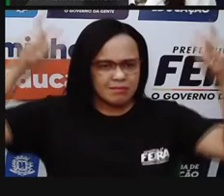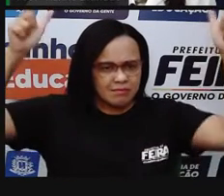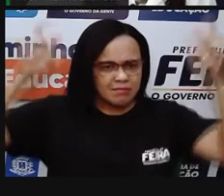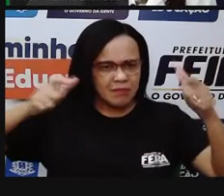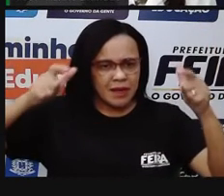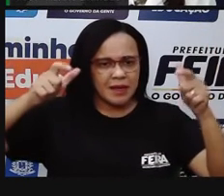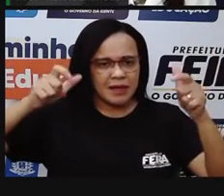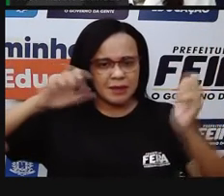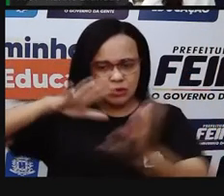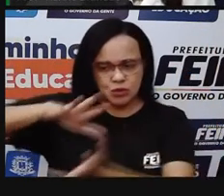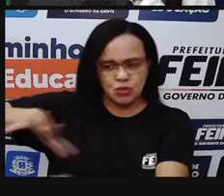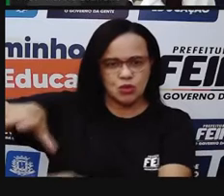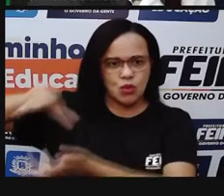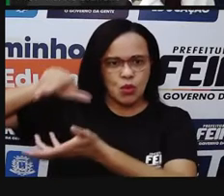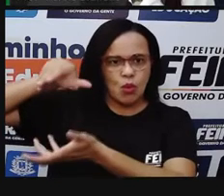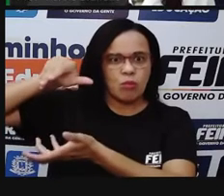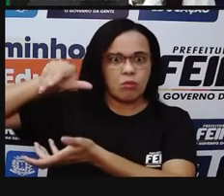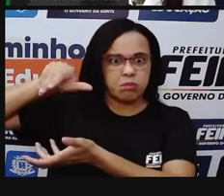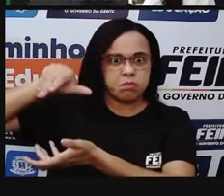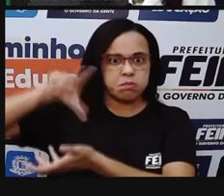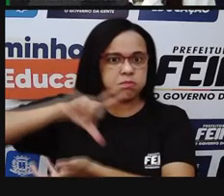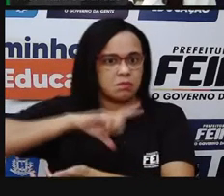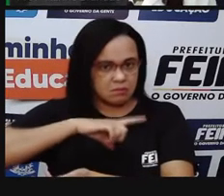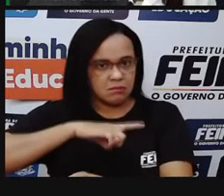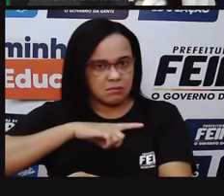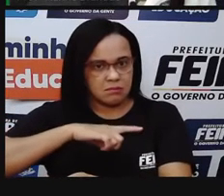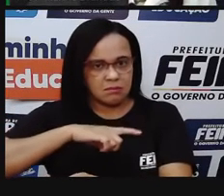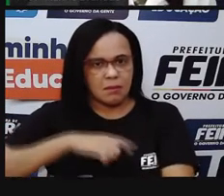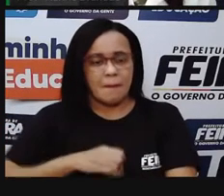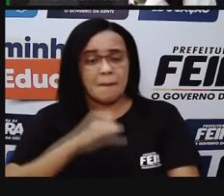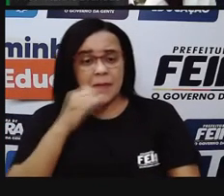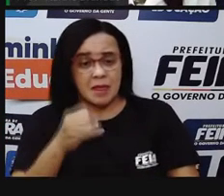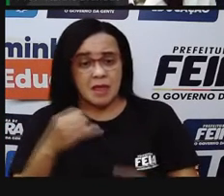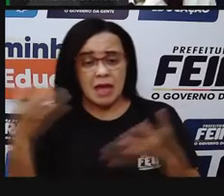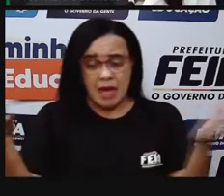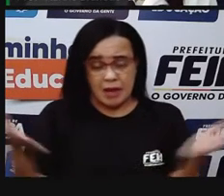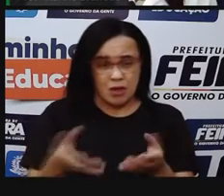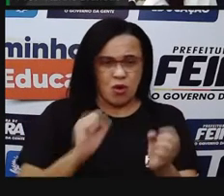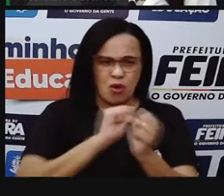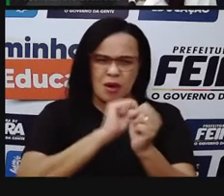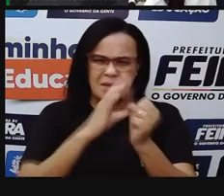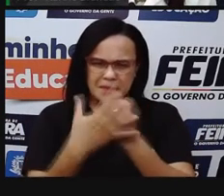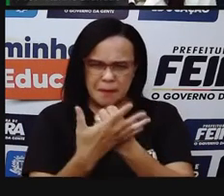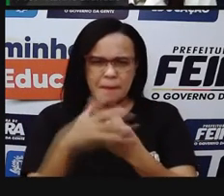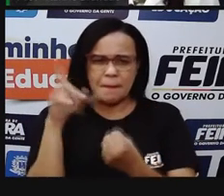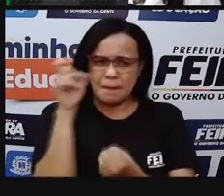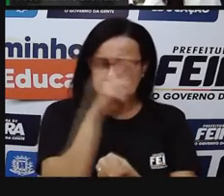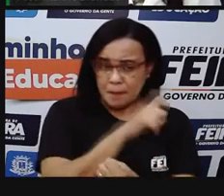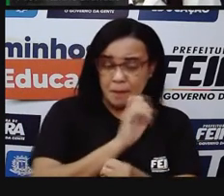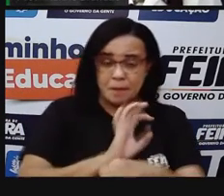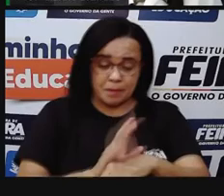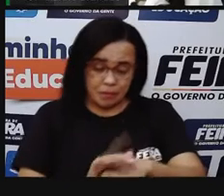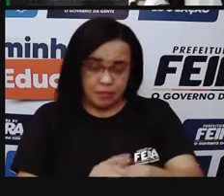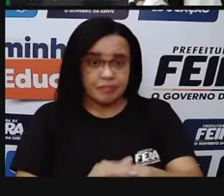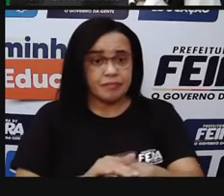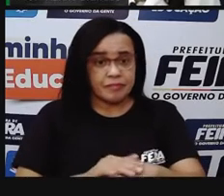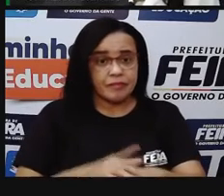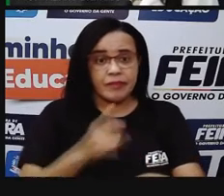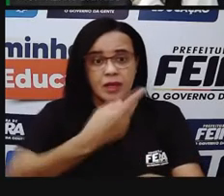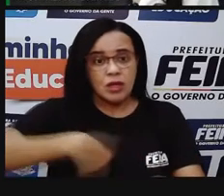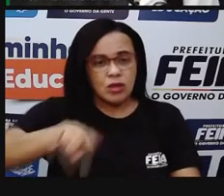que nessa pandemia a gente não aprendeu um pouco mais, até mais humildade, né? E todos esses movimentos que